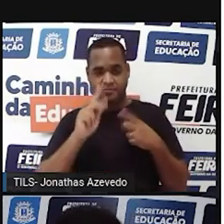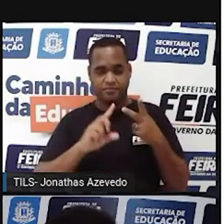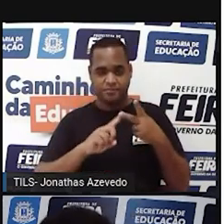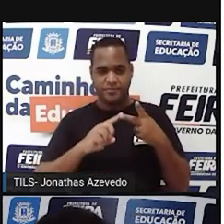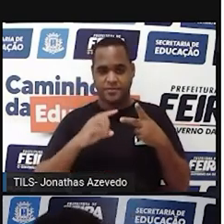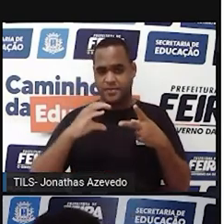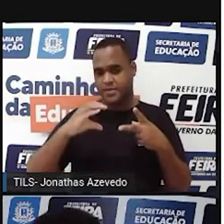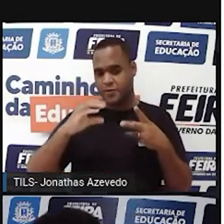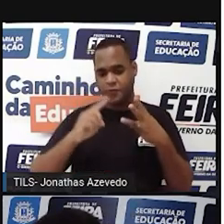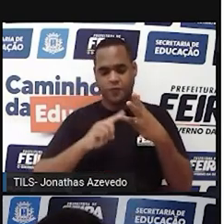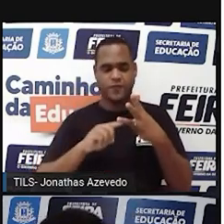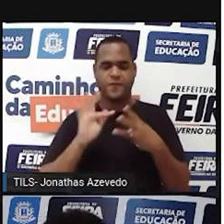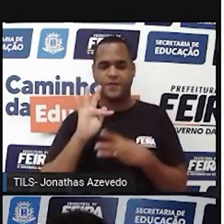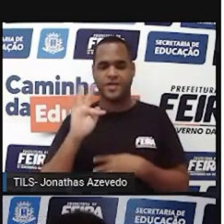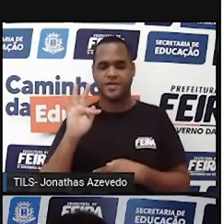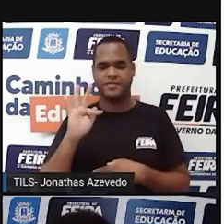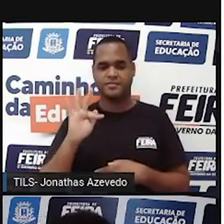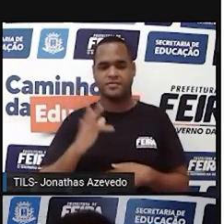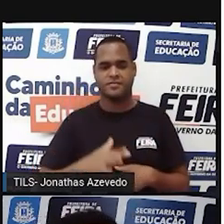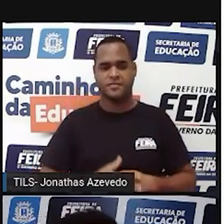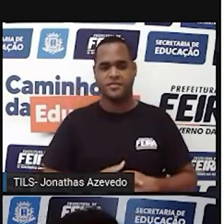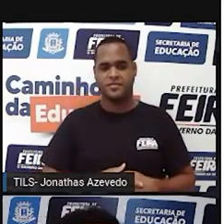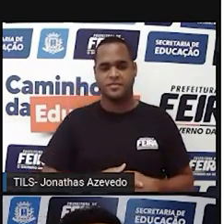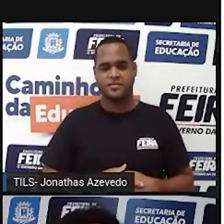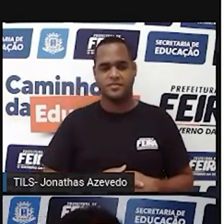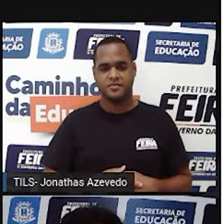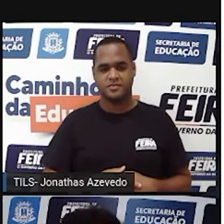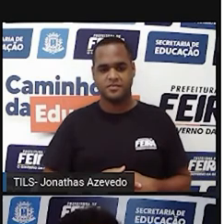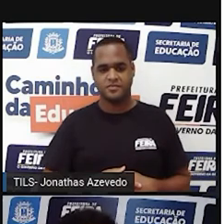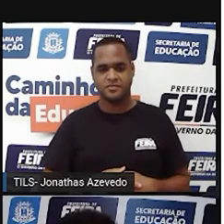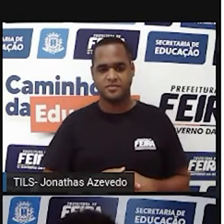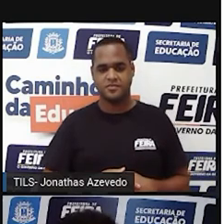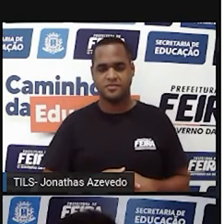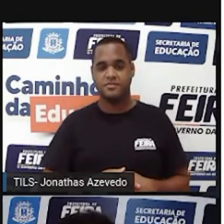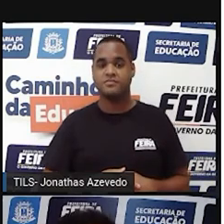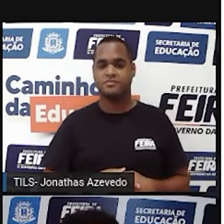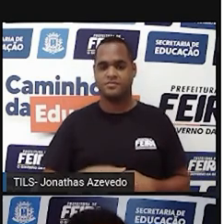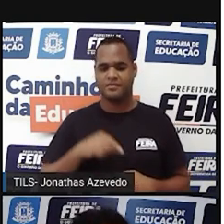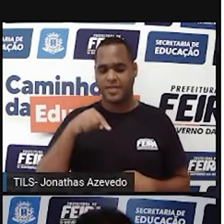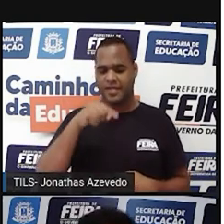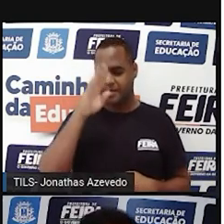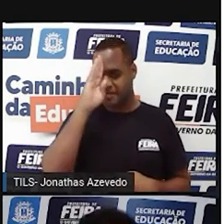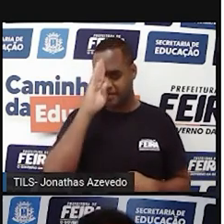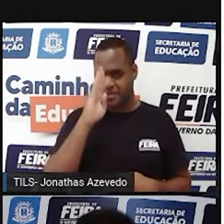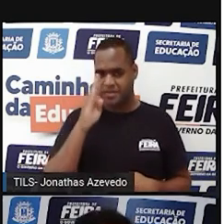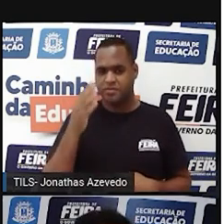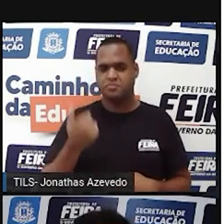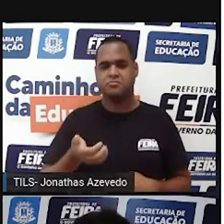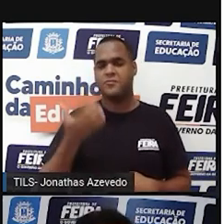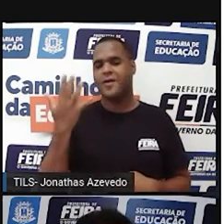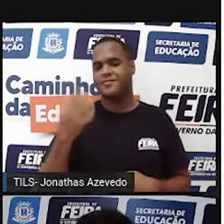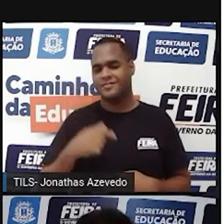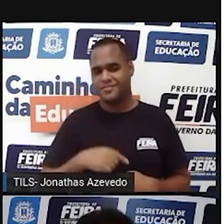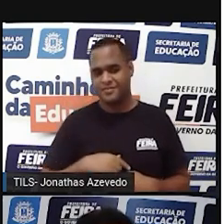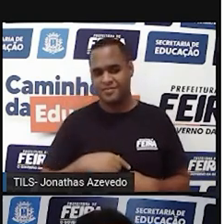o Celsius ou é o Fahrenheit? Aqui no Brasil, qual é a unidade de medida